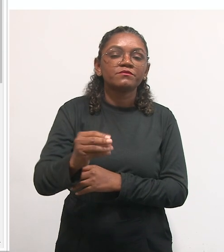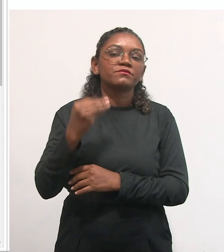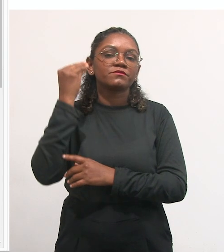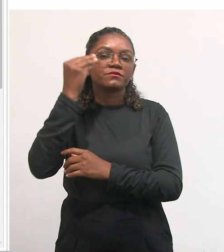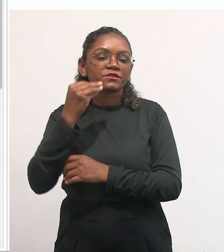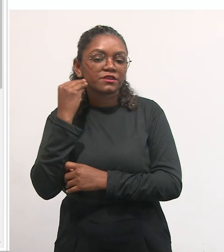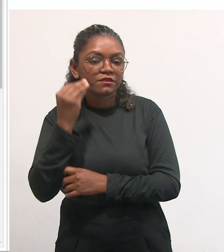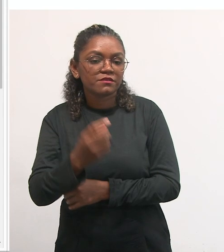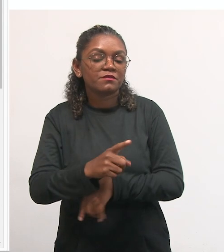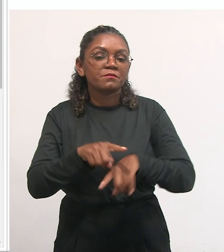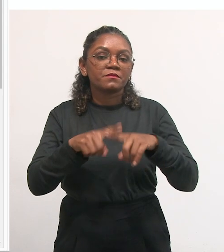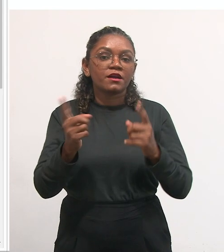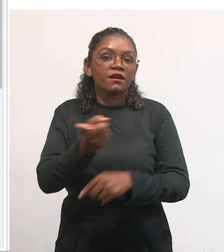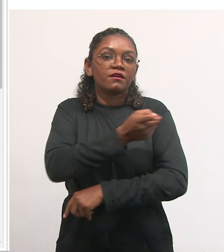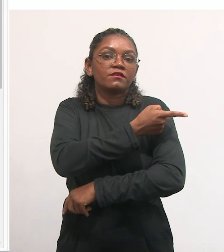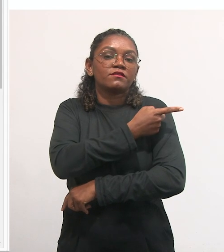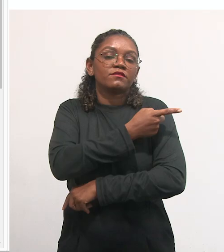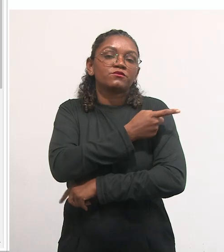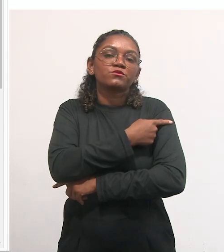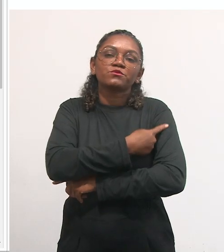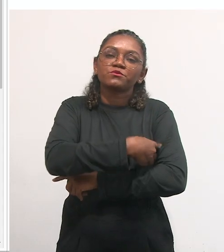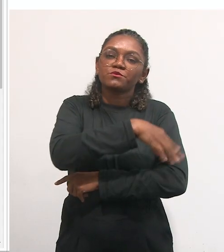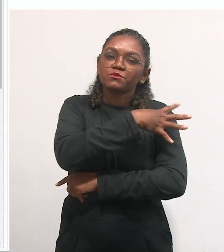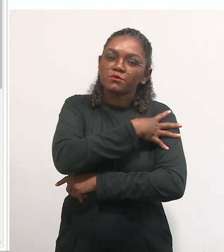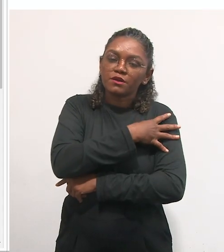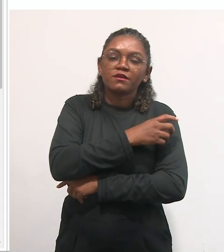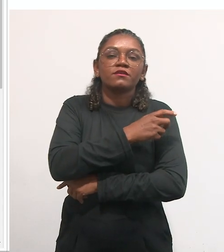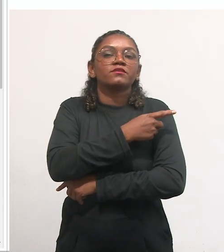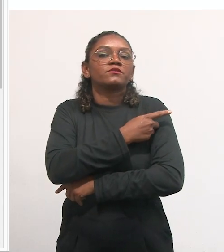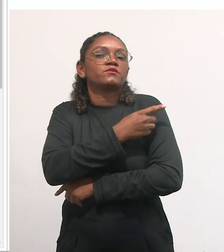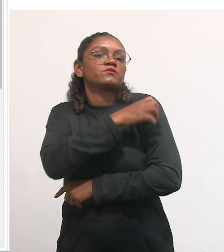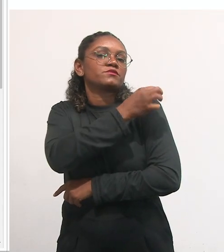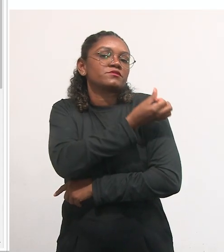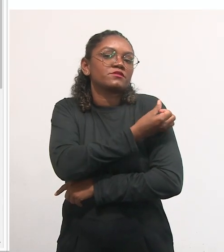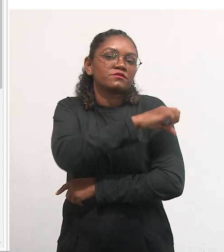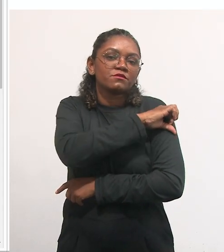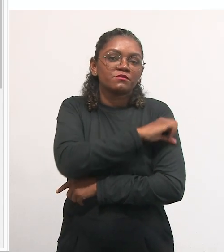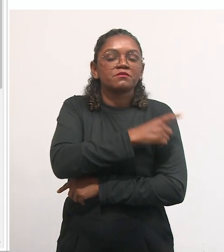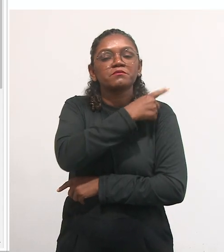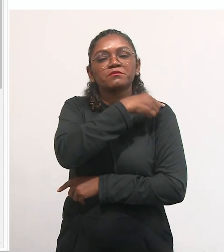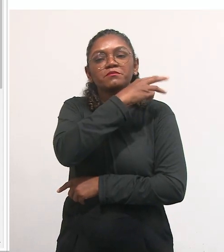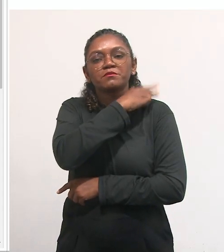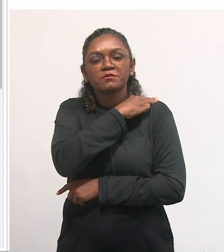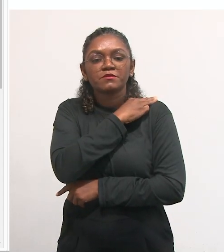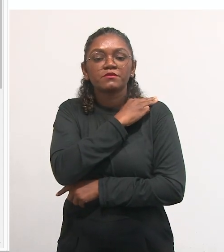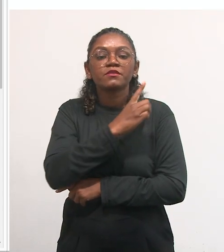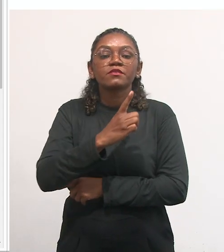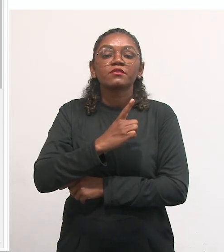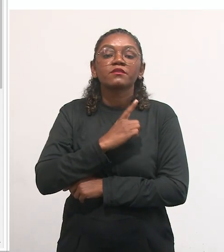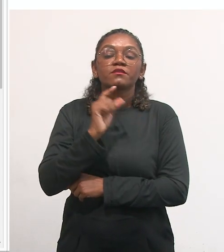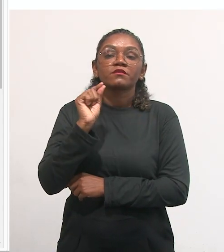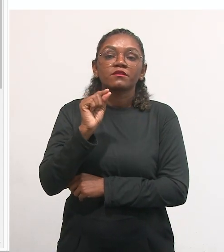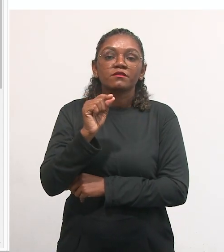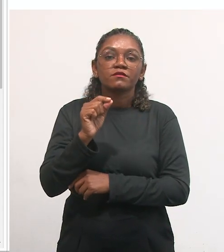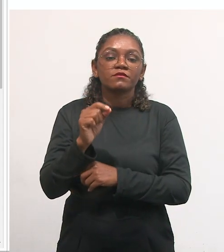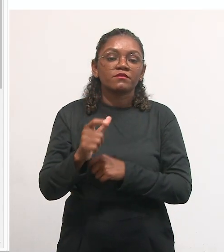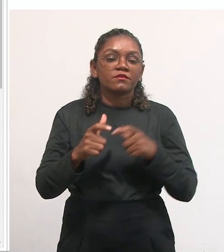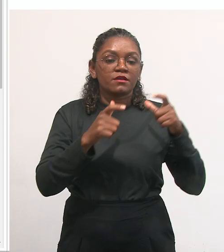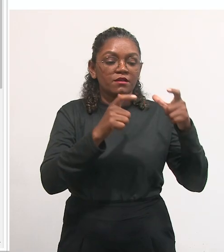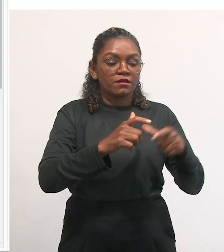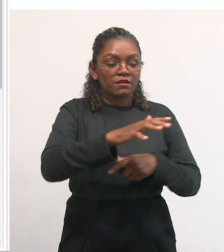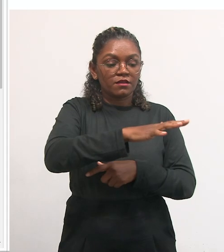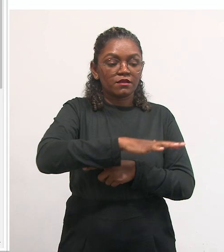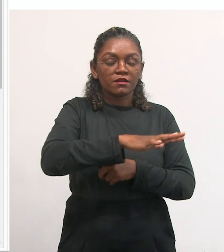ensino médio, as áreas de conhecimento. São as áreas de competências específicas e, evidentemente,